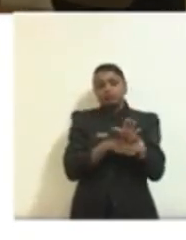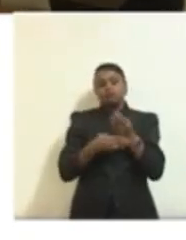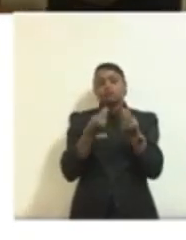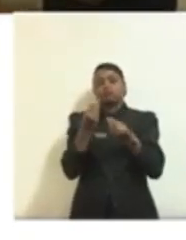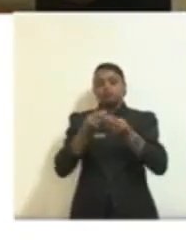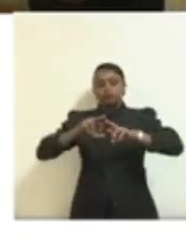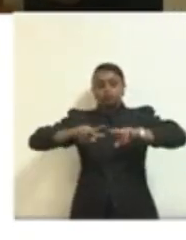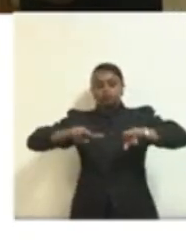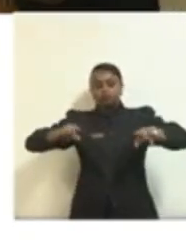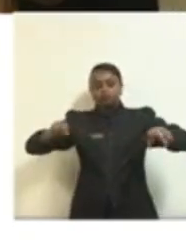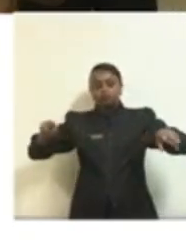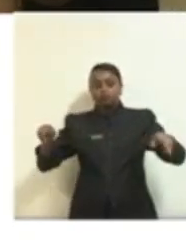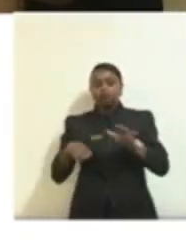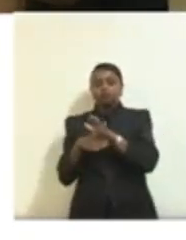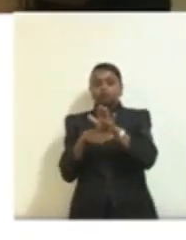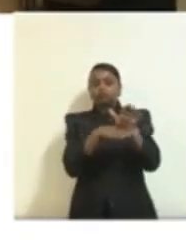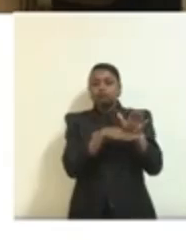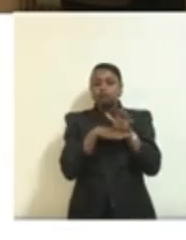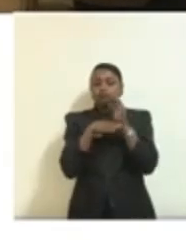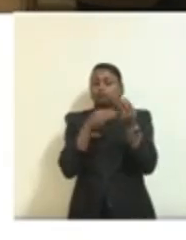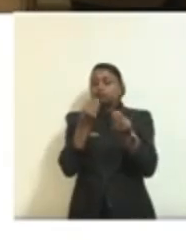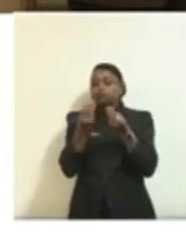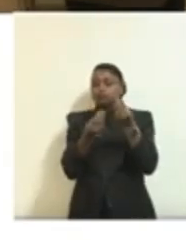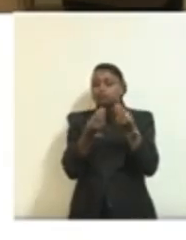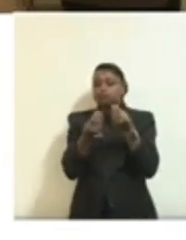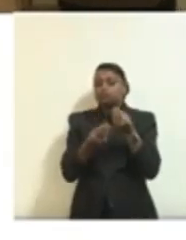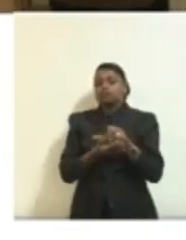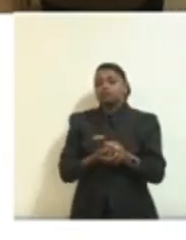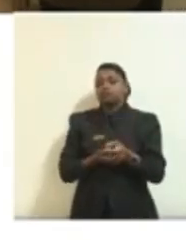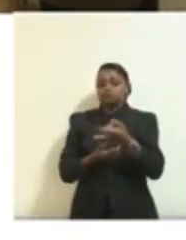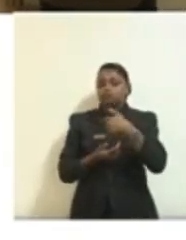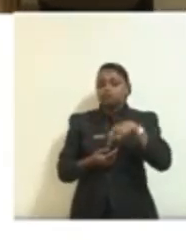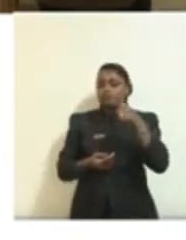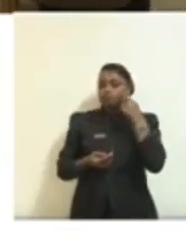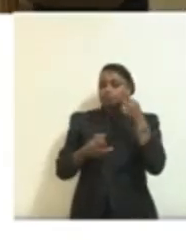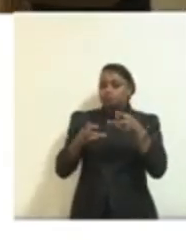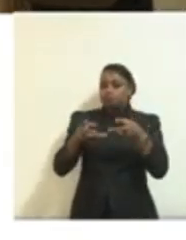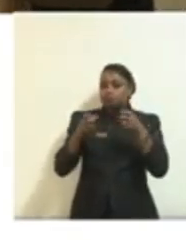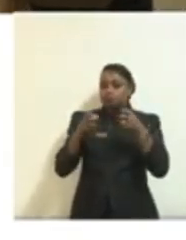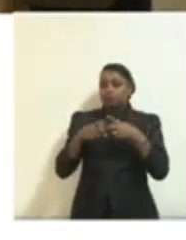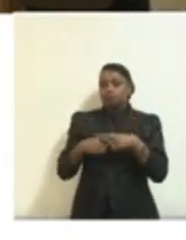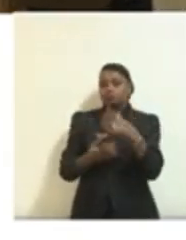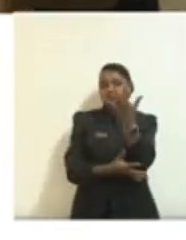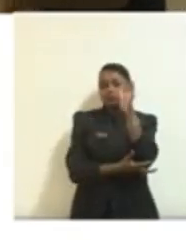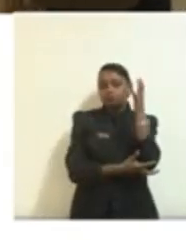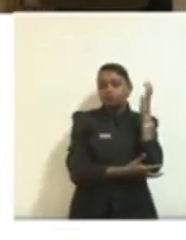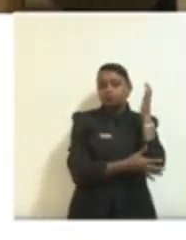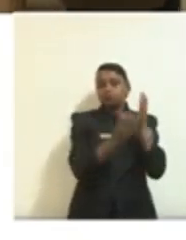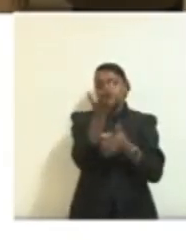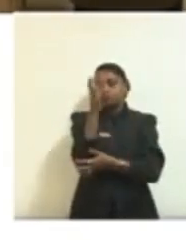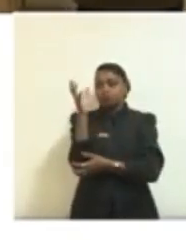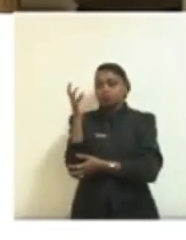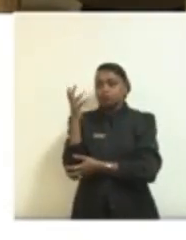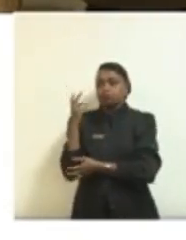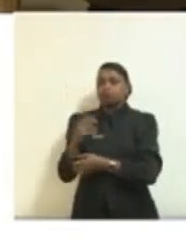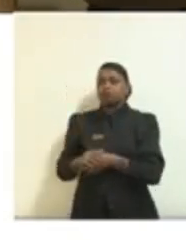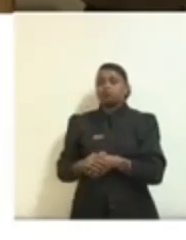diversidade, da riqueza de espécies sobre a estabilidade ecossistêmica, frente a mudanças climáticas. É um